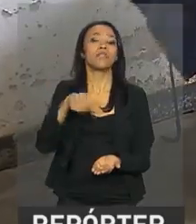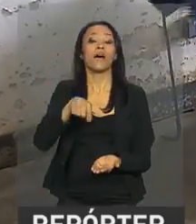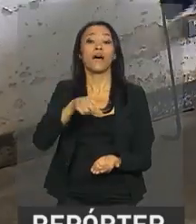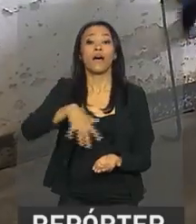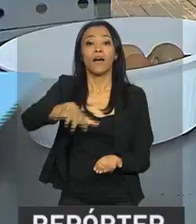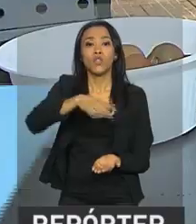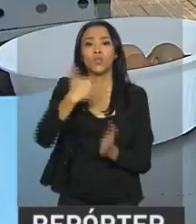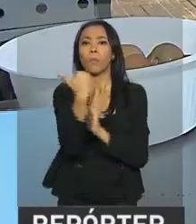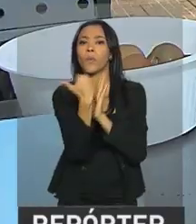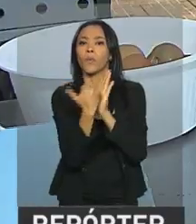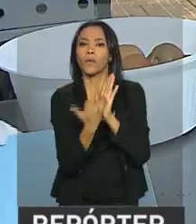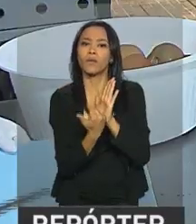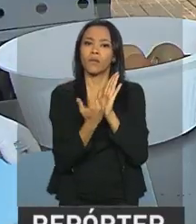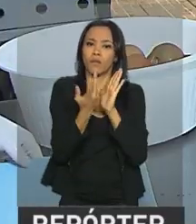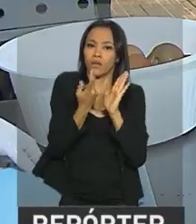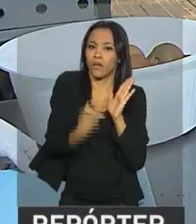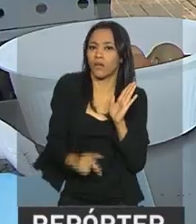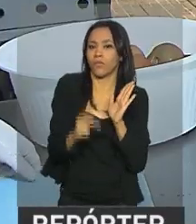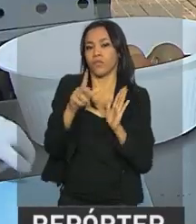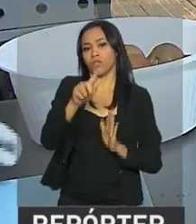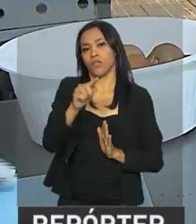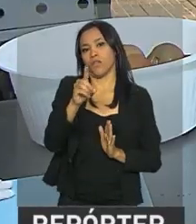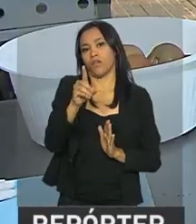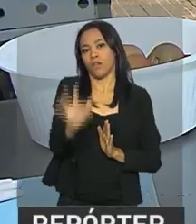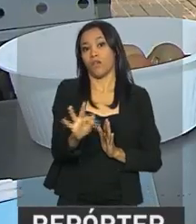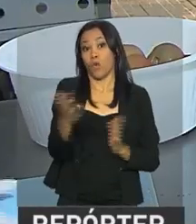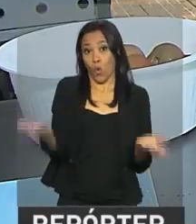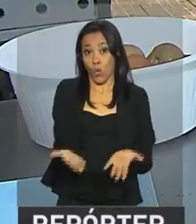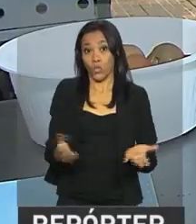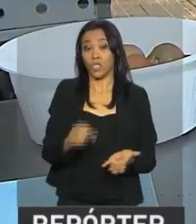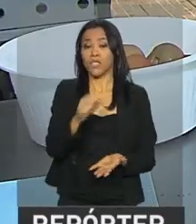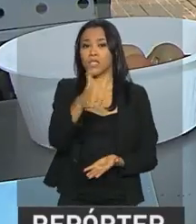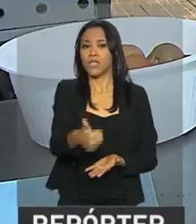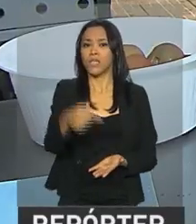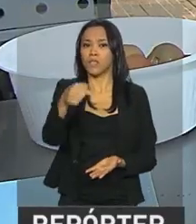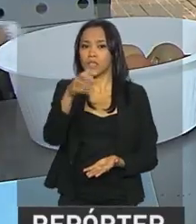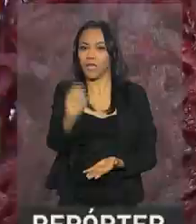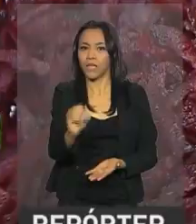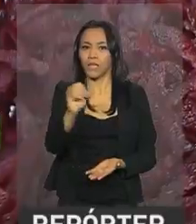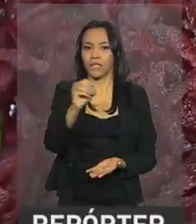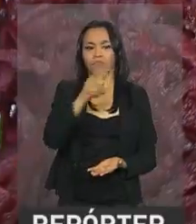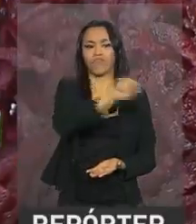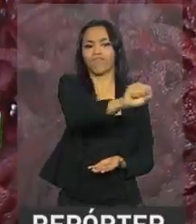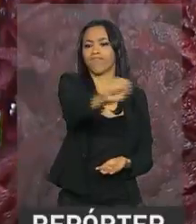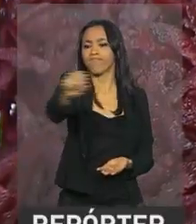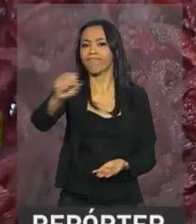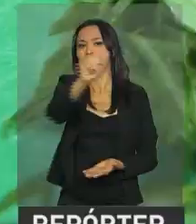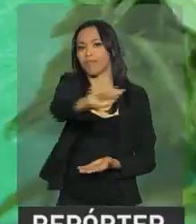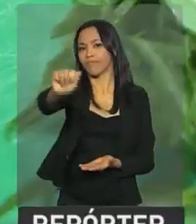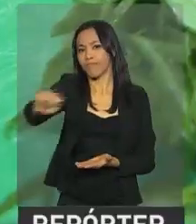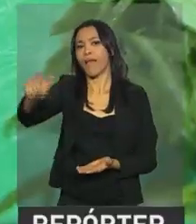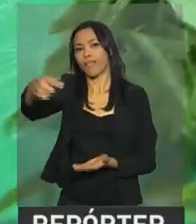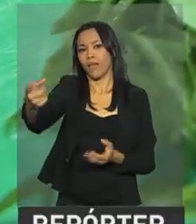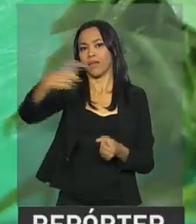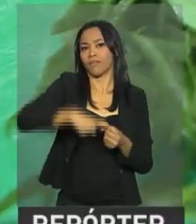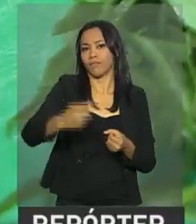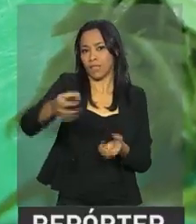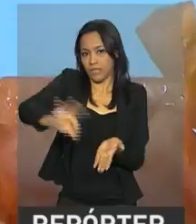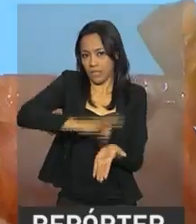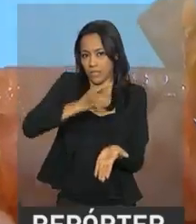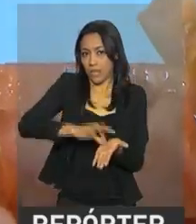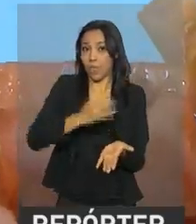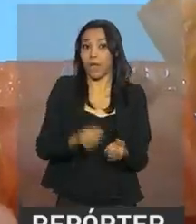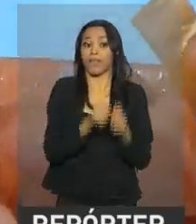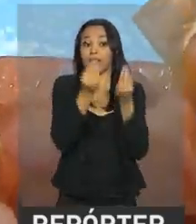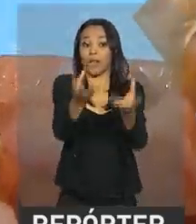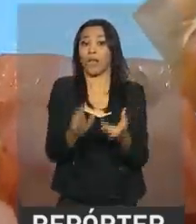de Alimentos. Hoje, 170 entidades da assistência social estão cadastradas para receber